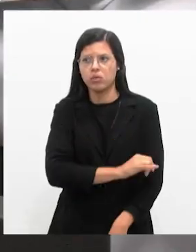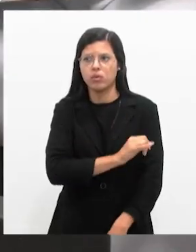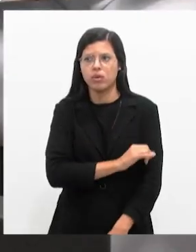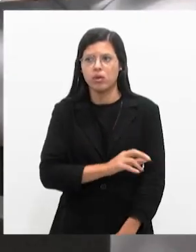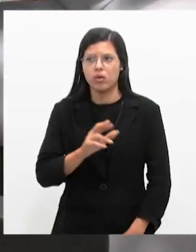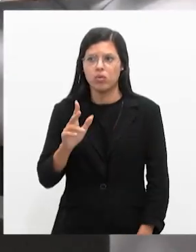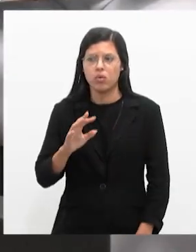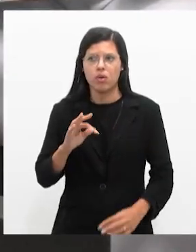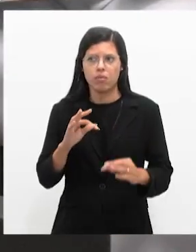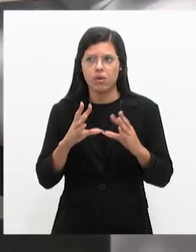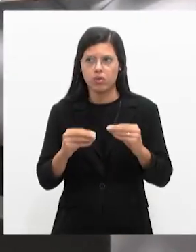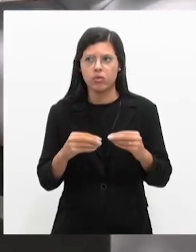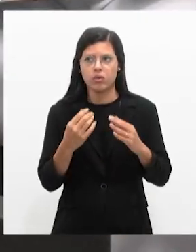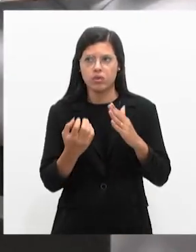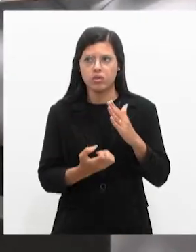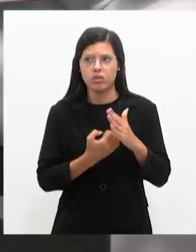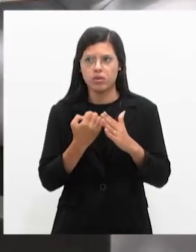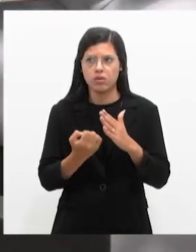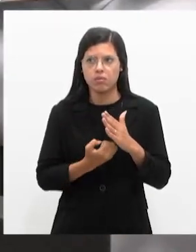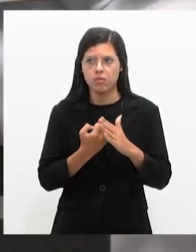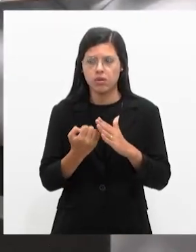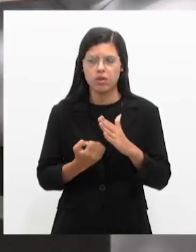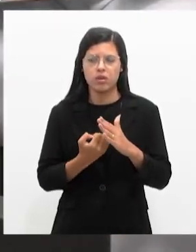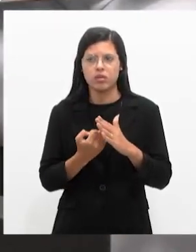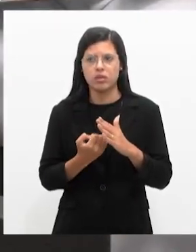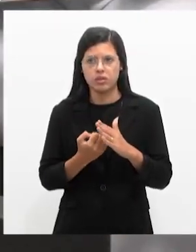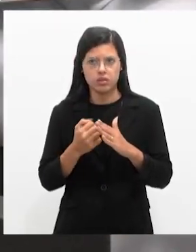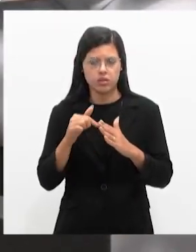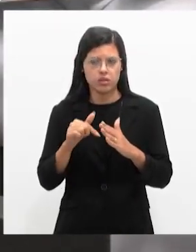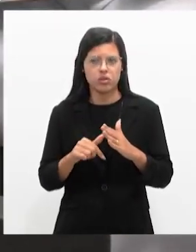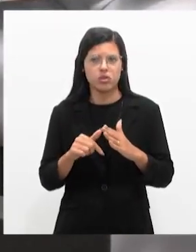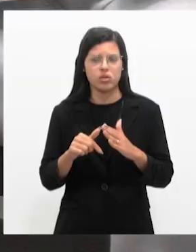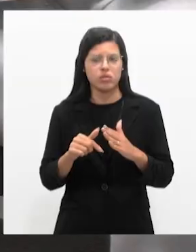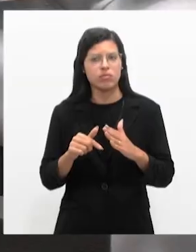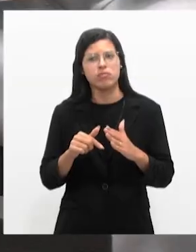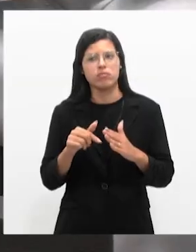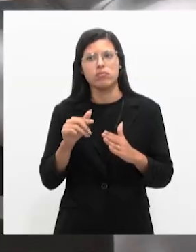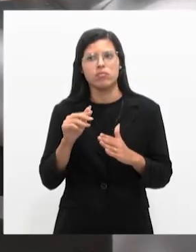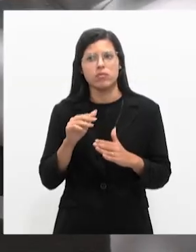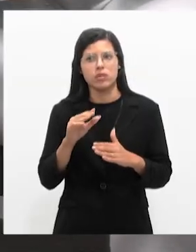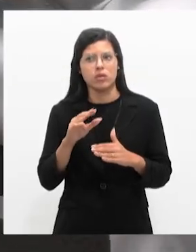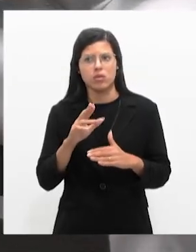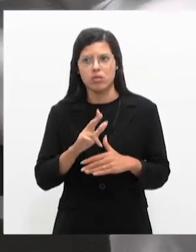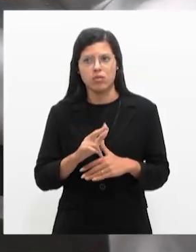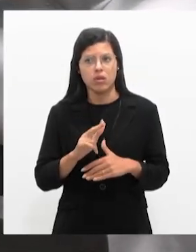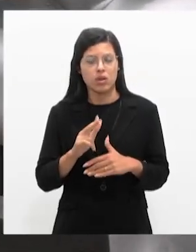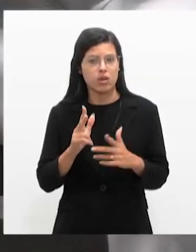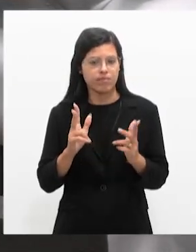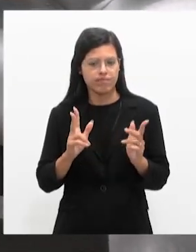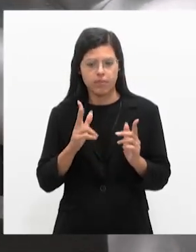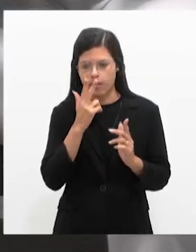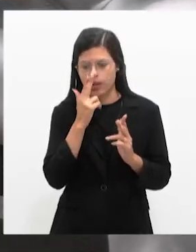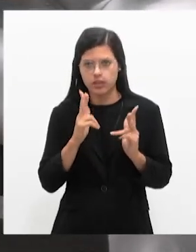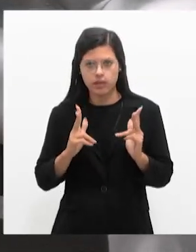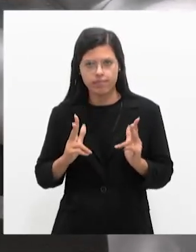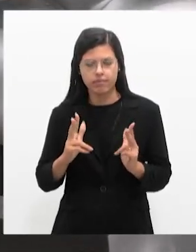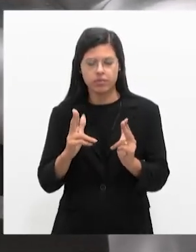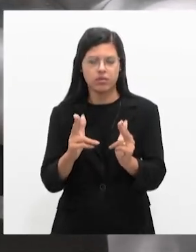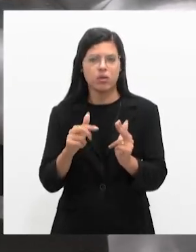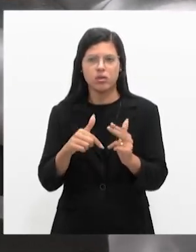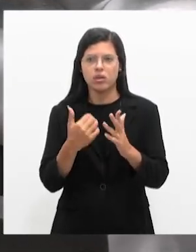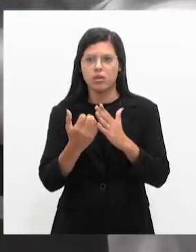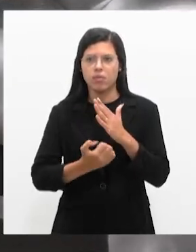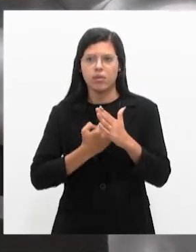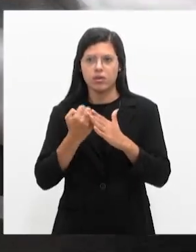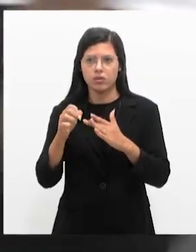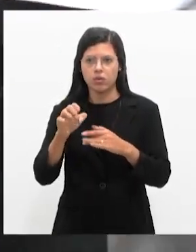o que seria uma extrapolação de competência que só poderia vir de uma legislação federal. Ele recorta para aquelas empresas com as quais o